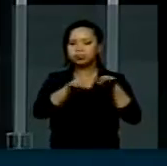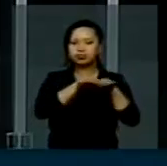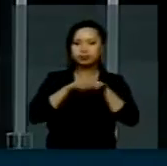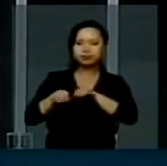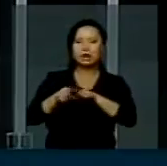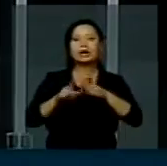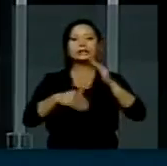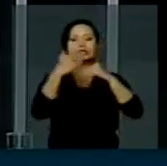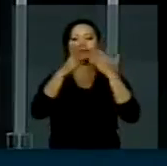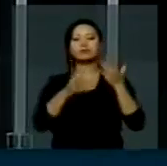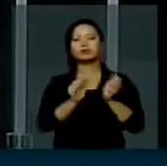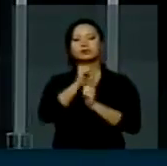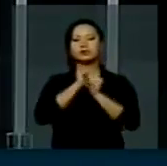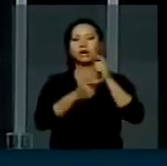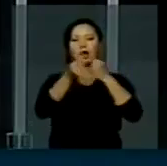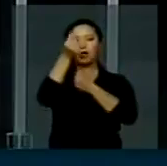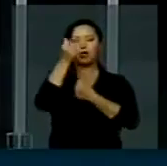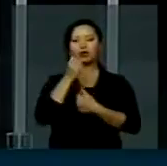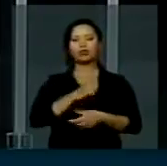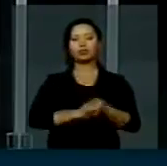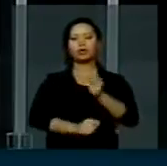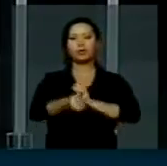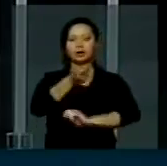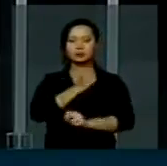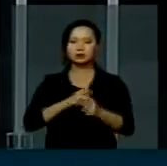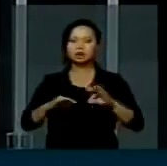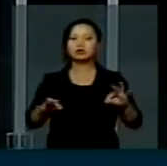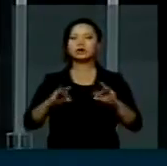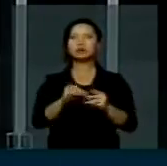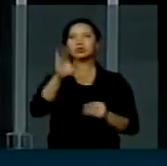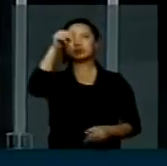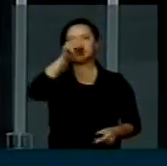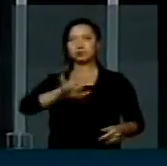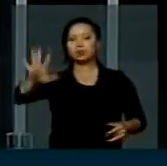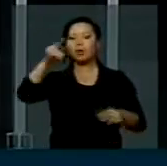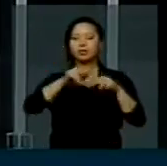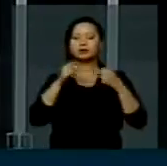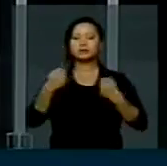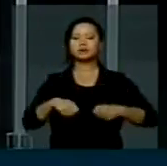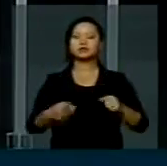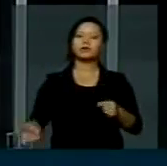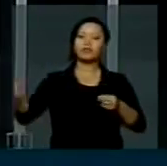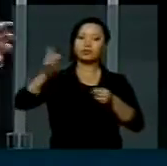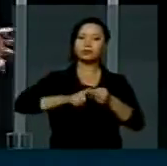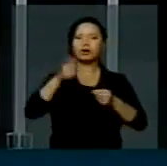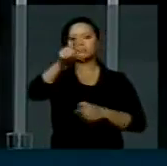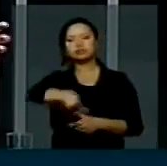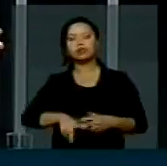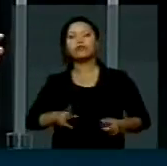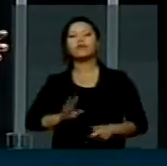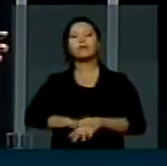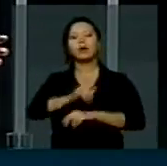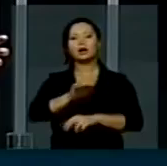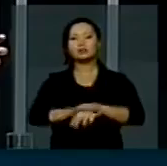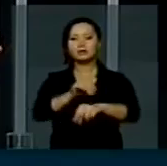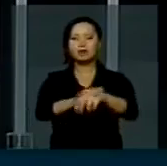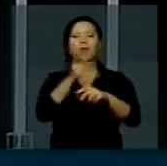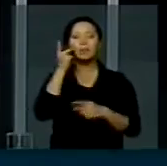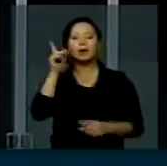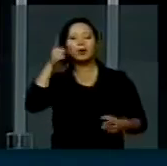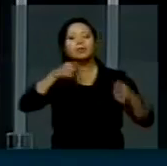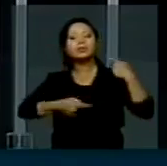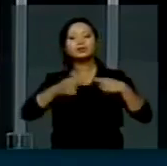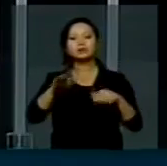econômico e comercial de toda uma região. Então eles precisam se voltar cada vez mais para as políticas de desenvolvimento regional,